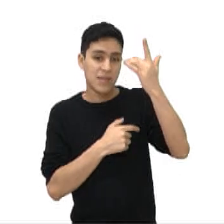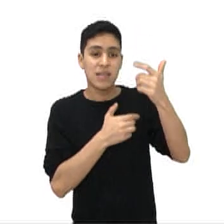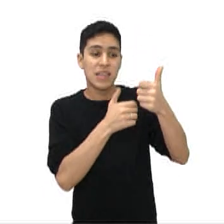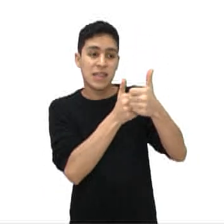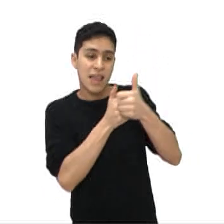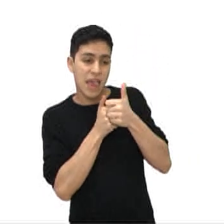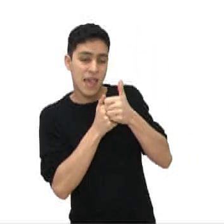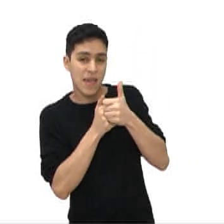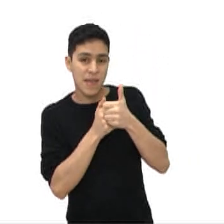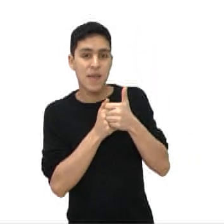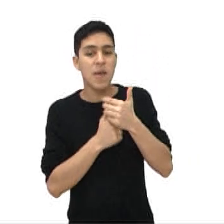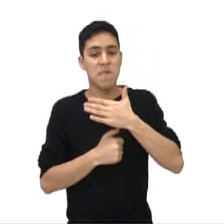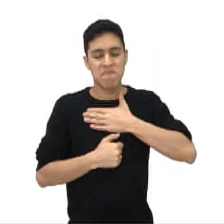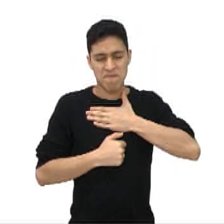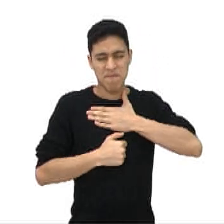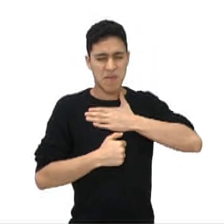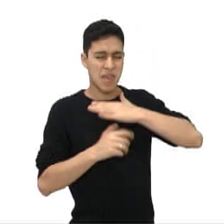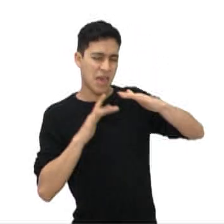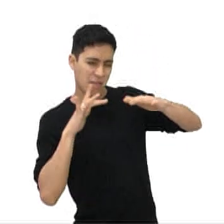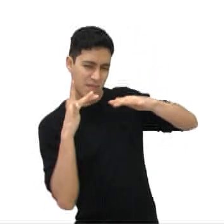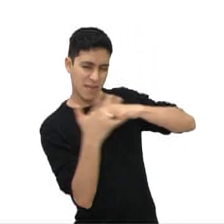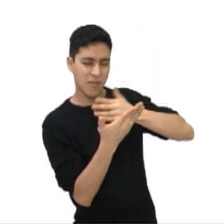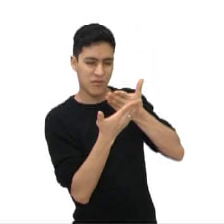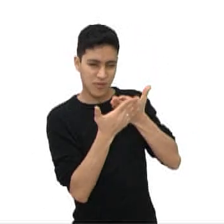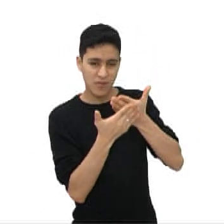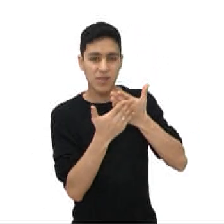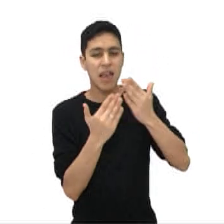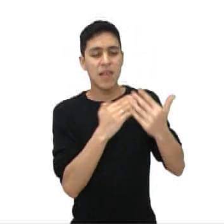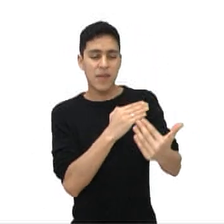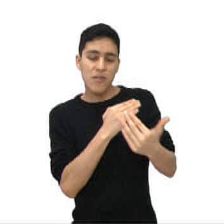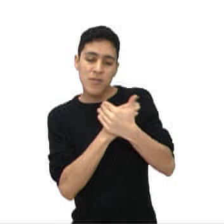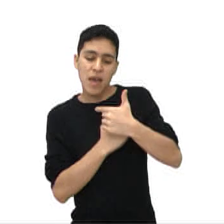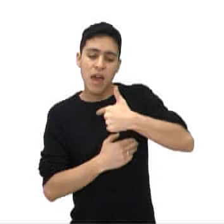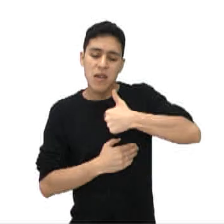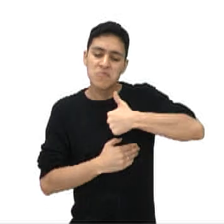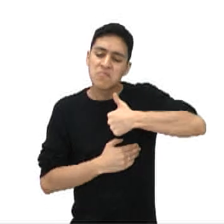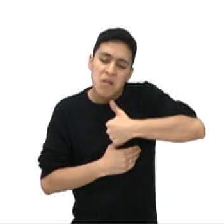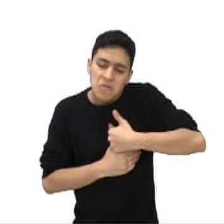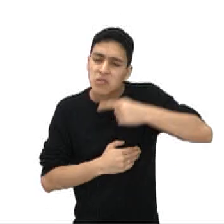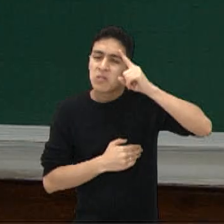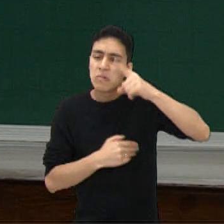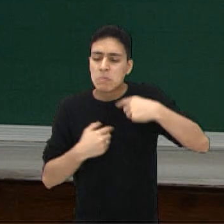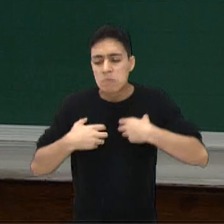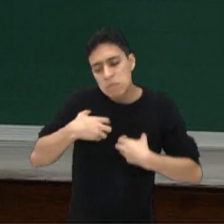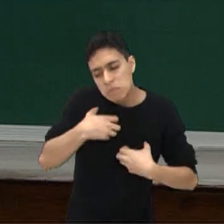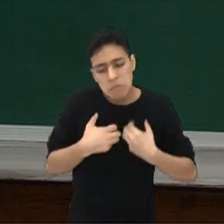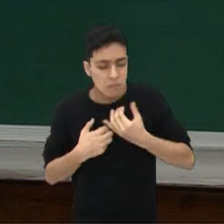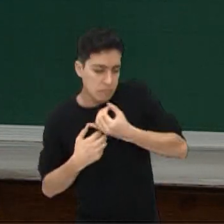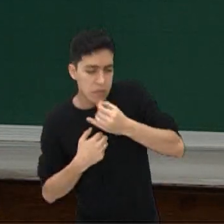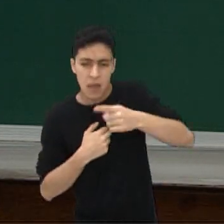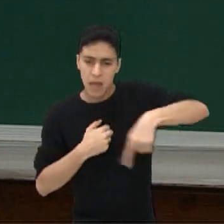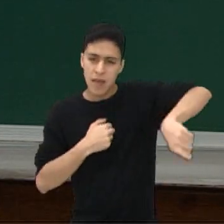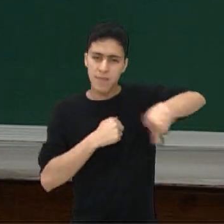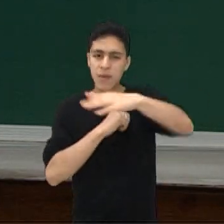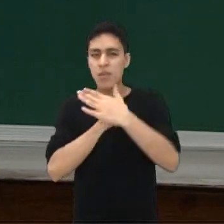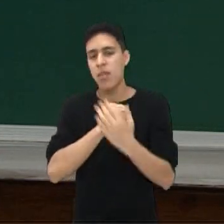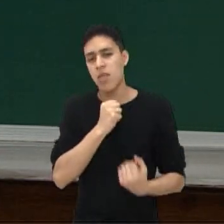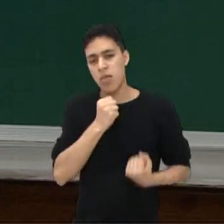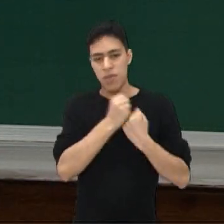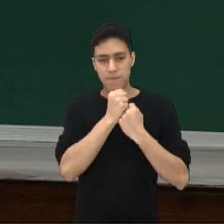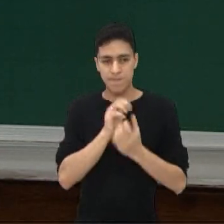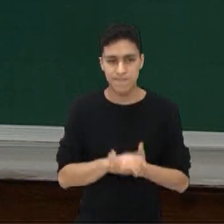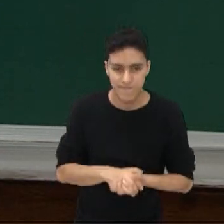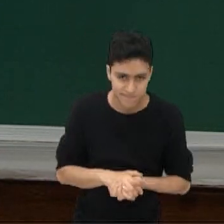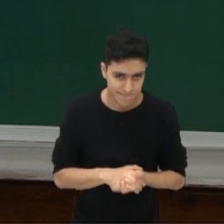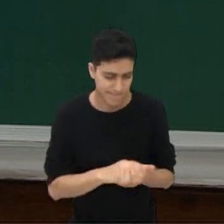estudos. Eles sempre me deram conforto quando não estou 100%. Então vamos lá, vamos para uma questãozinha aqui,